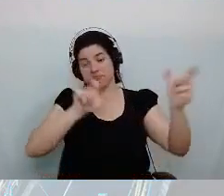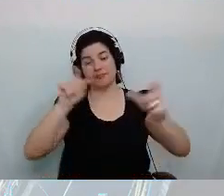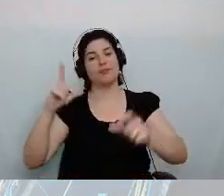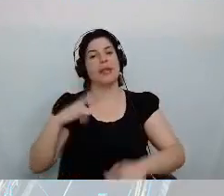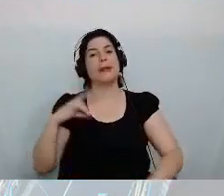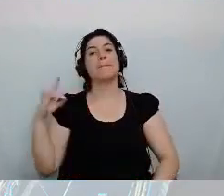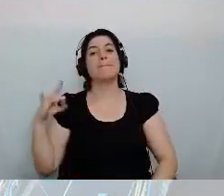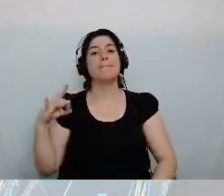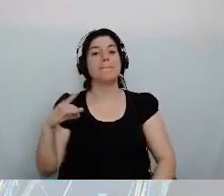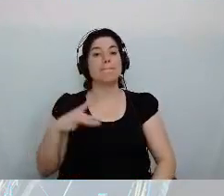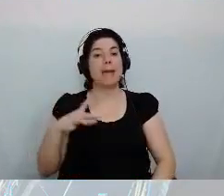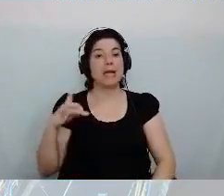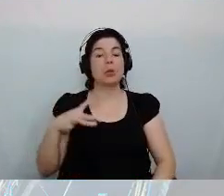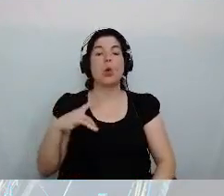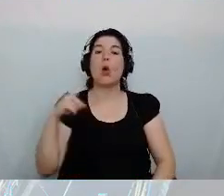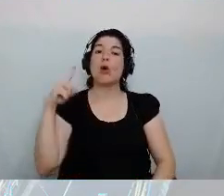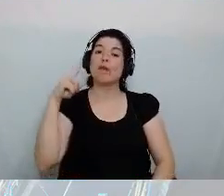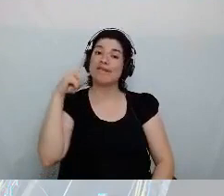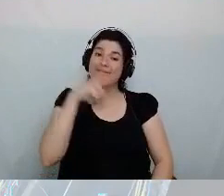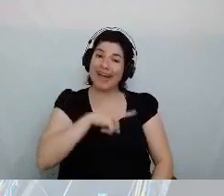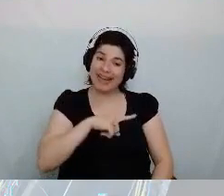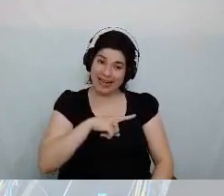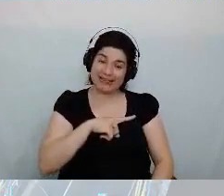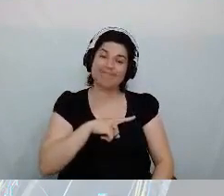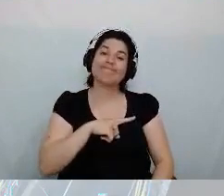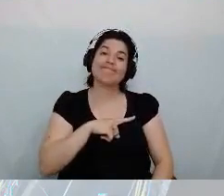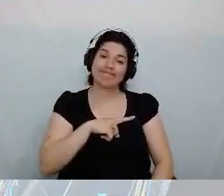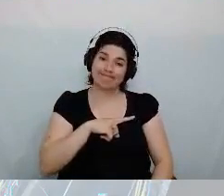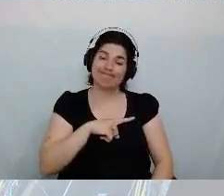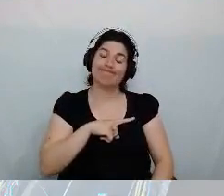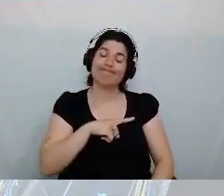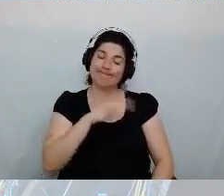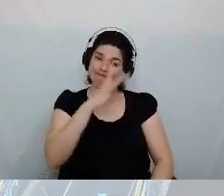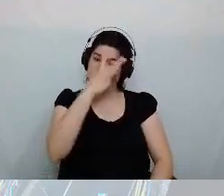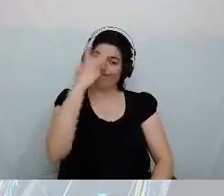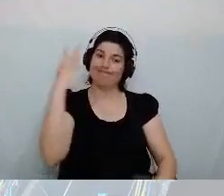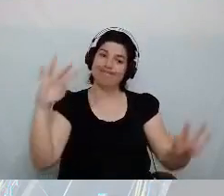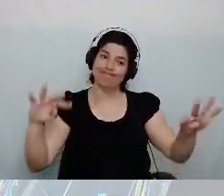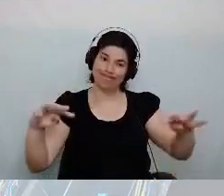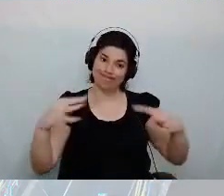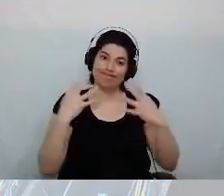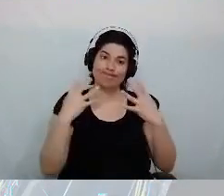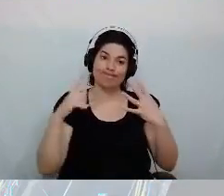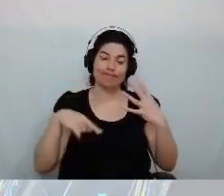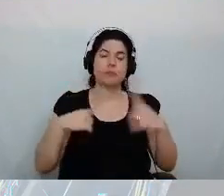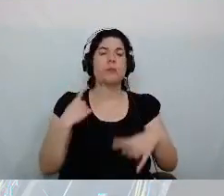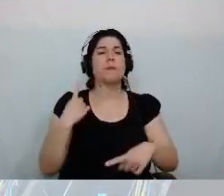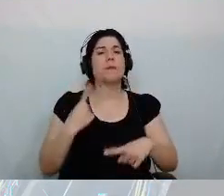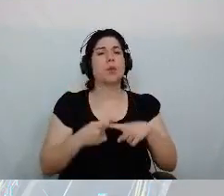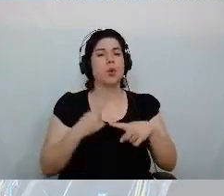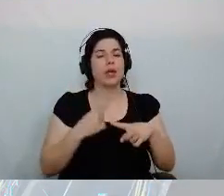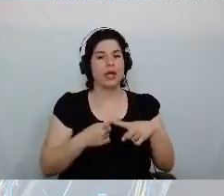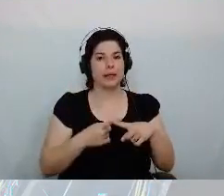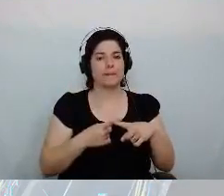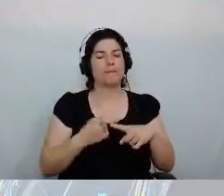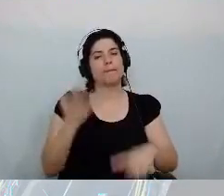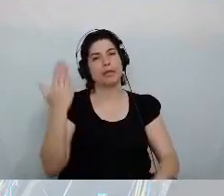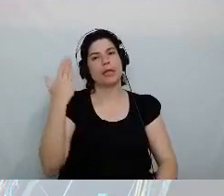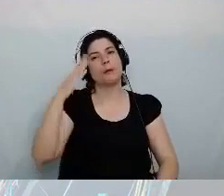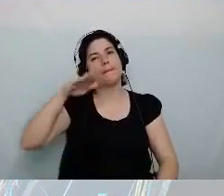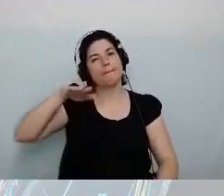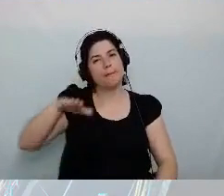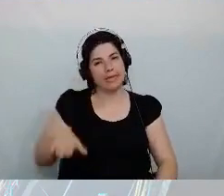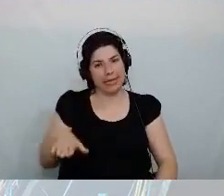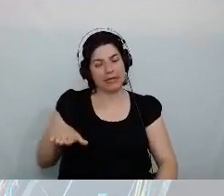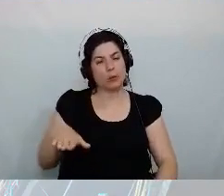de falhar em público. Por quê? Quando a gente era pequeno, a